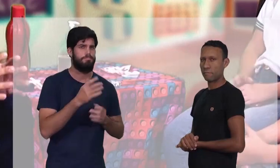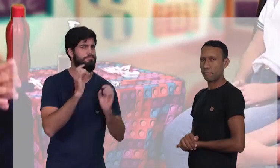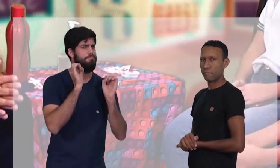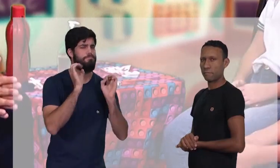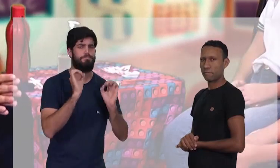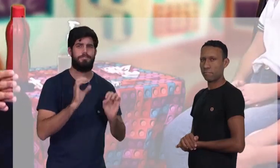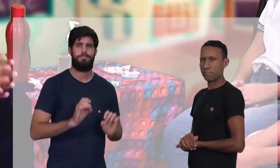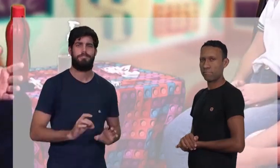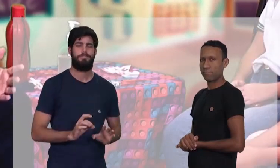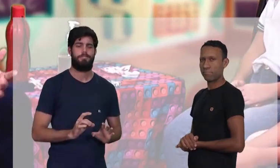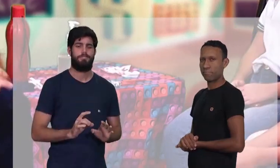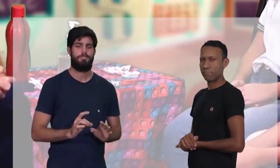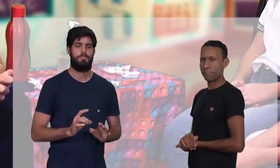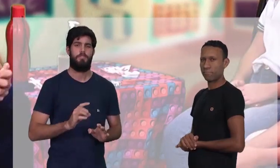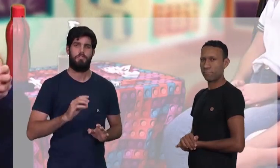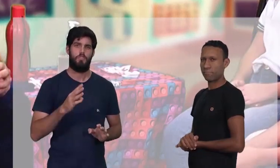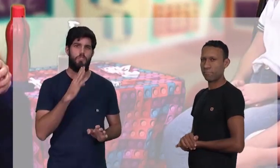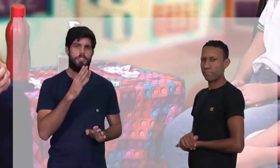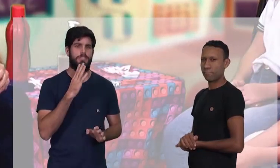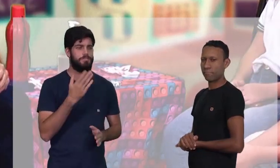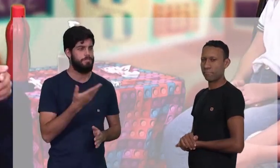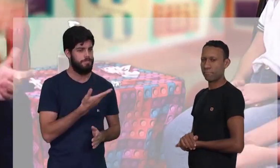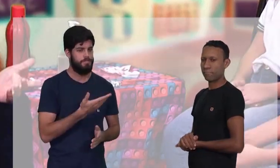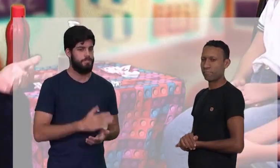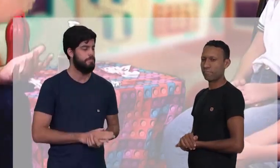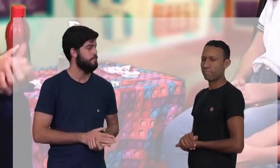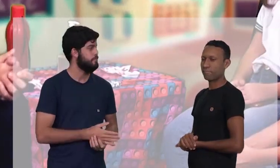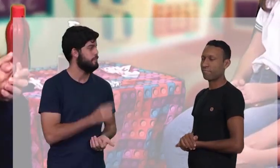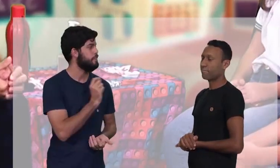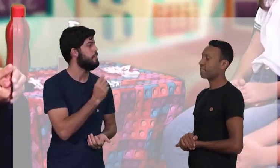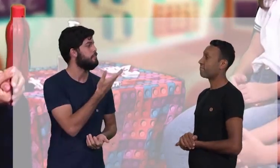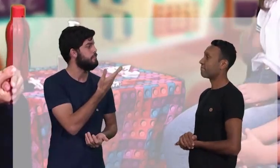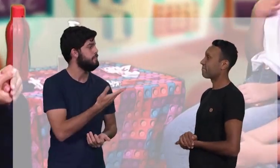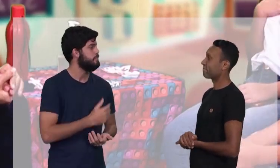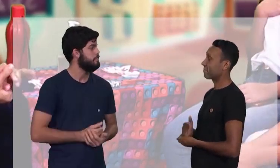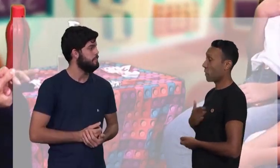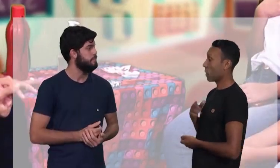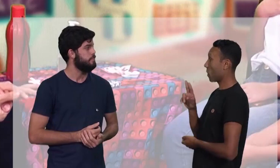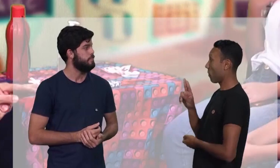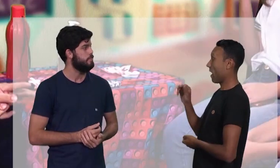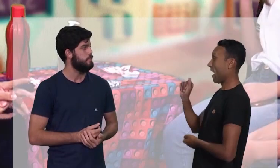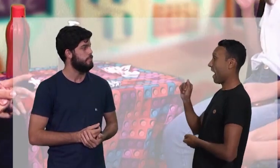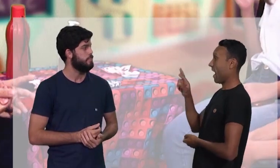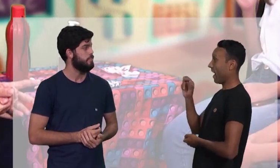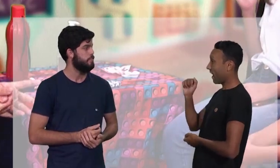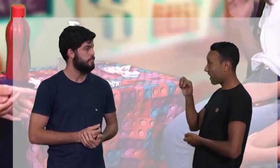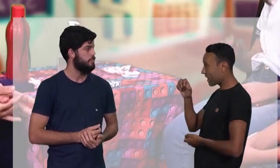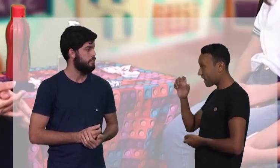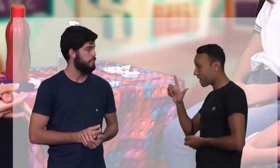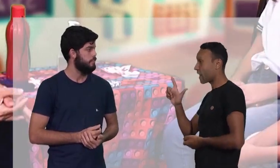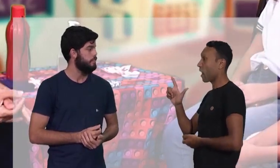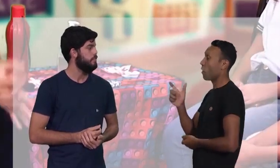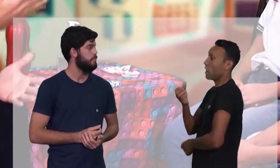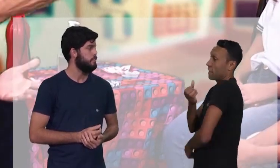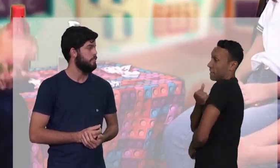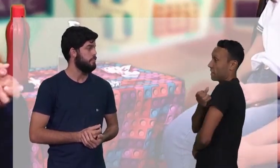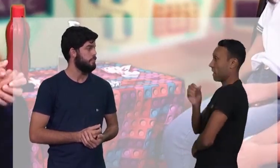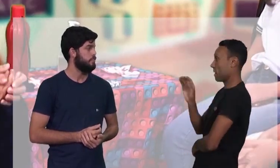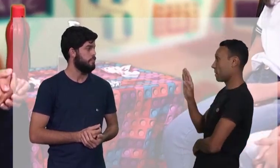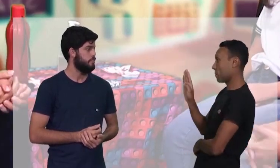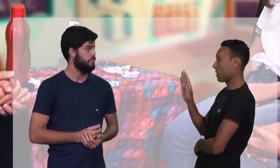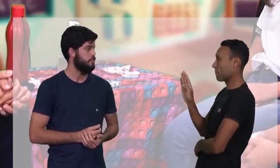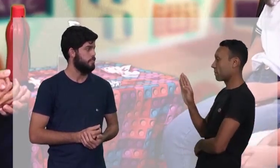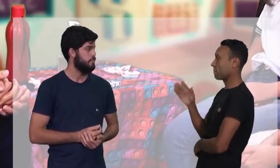especiais, ok? Vamos conhecer eles. Vamos lá? Quem é você? Como... Meu nome é Ariel, sou do sexto ano B. E